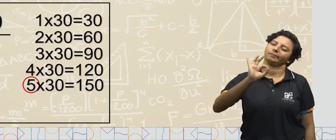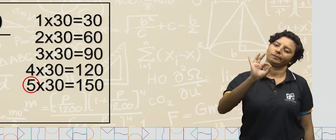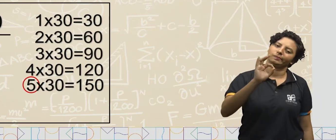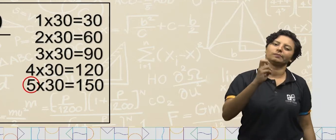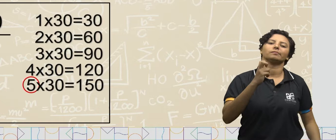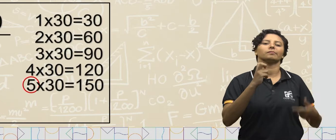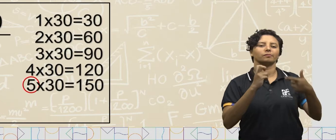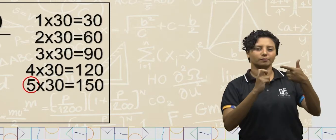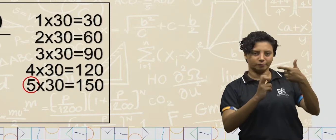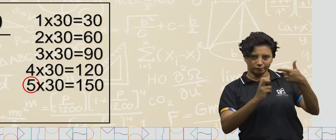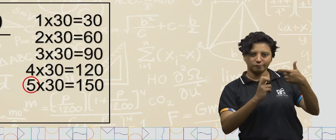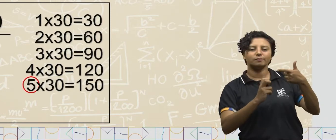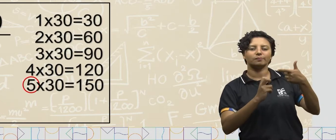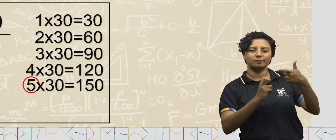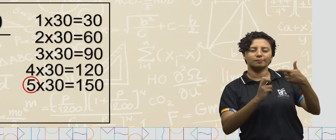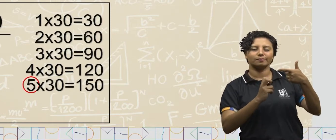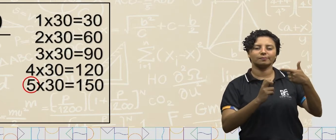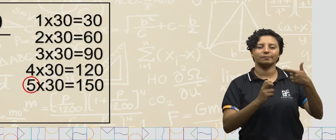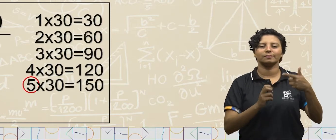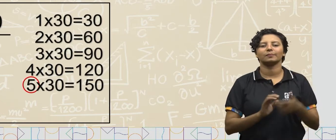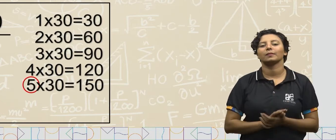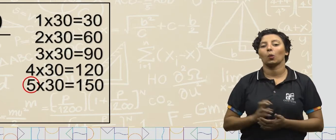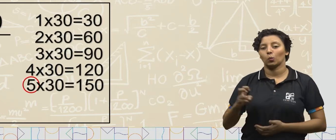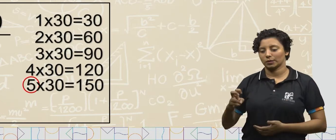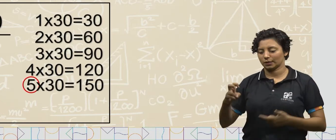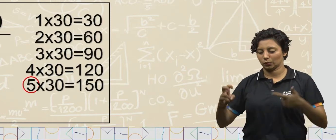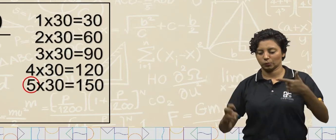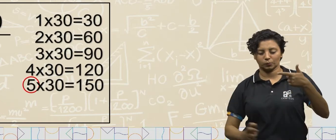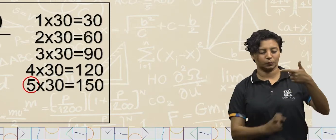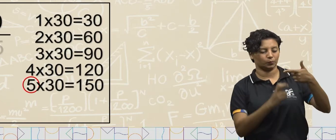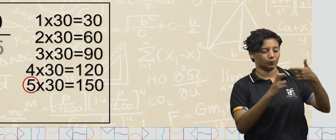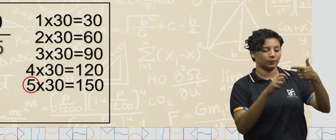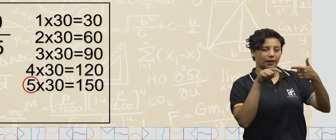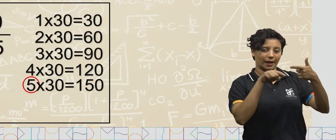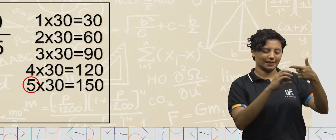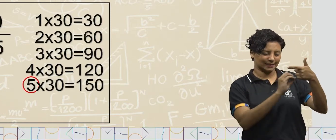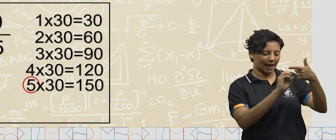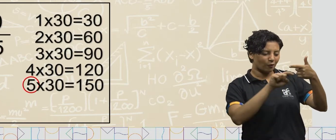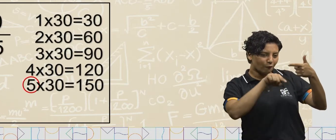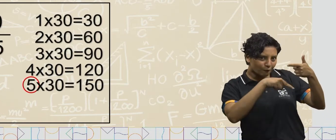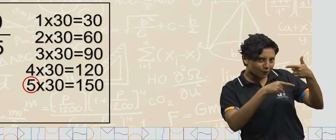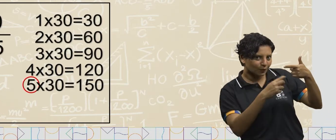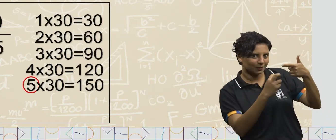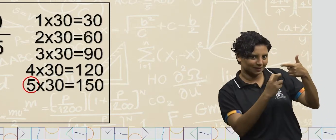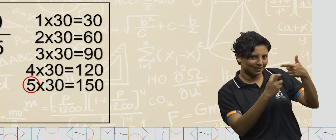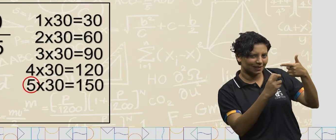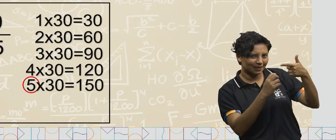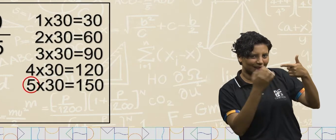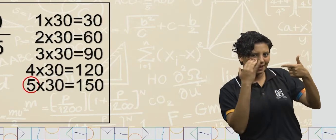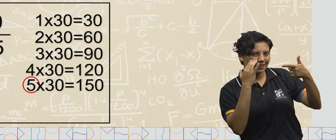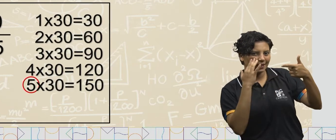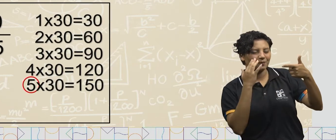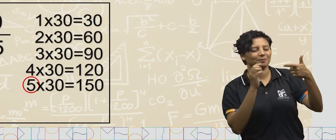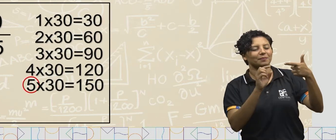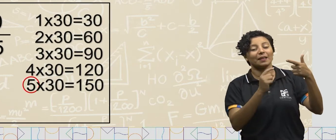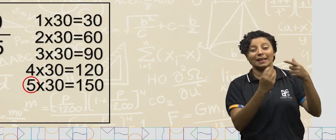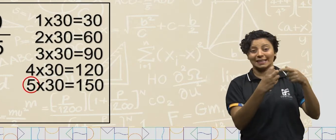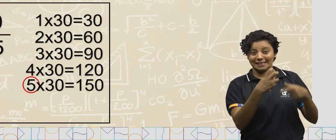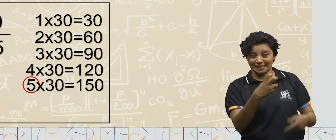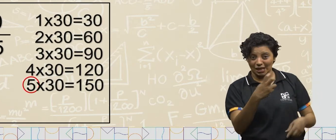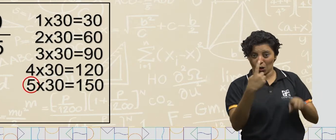Isso é o 5. O 5 vai para o quociente e o